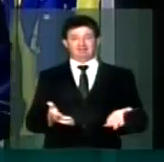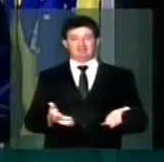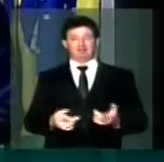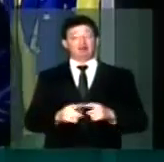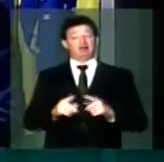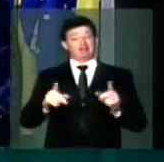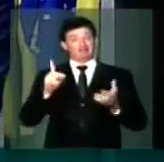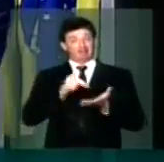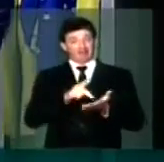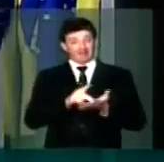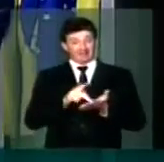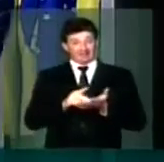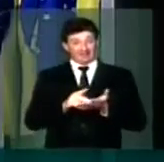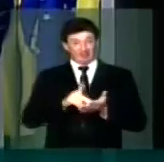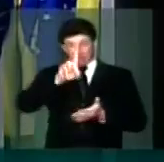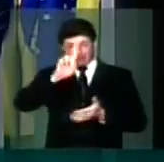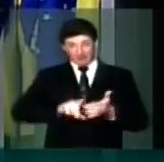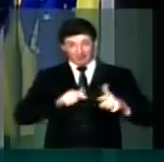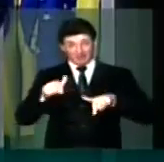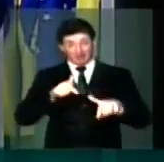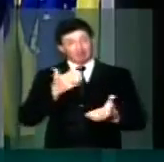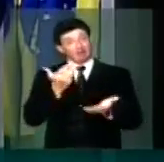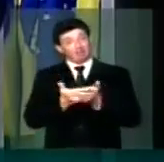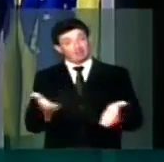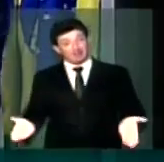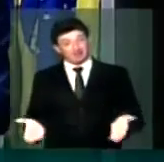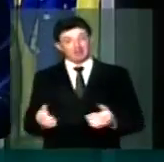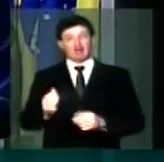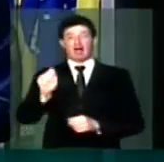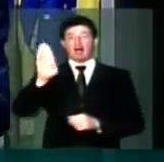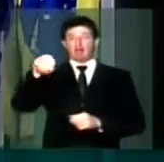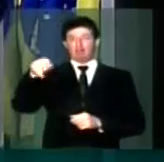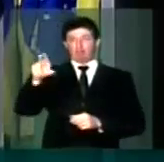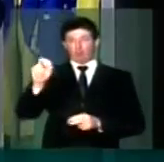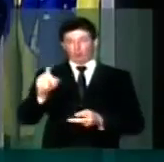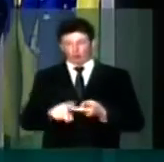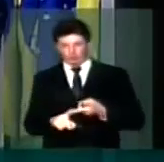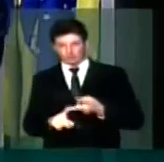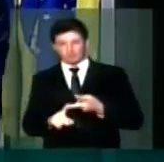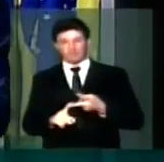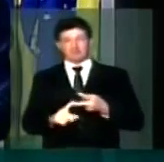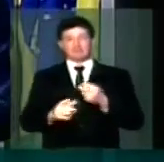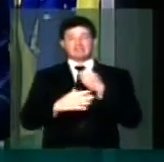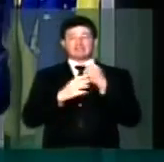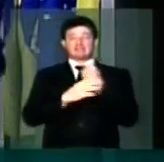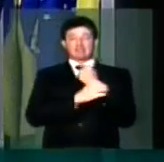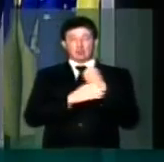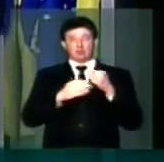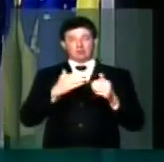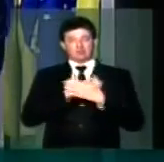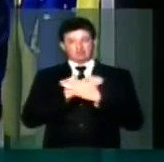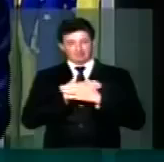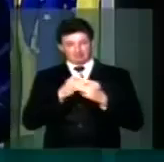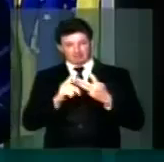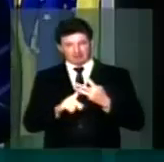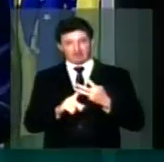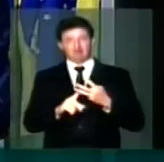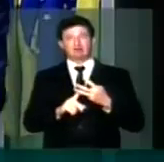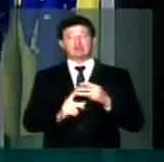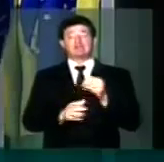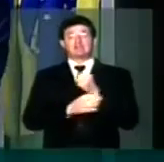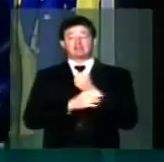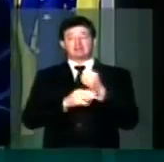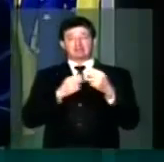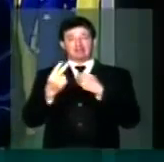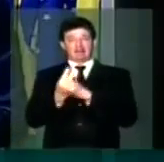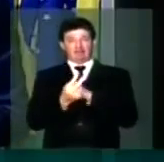direitos trabalhistas estão sendo atacados no abono salarial, no seguro-desemprego, no seguro-defeso,